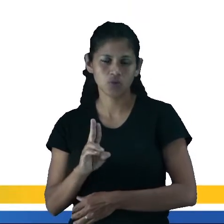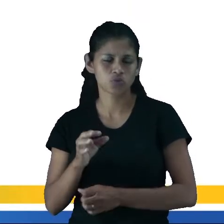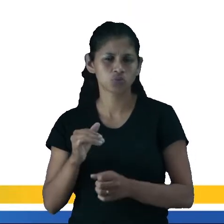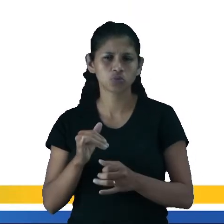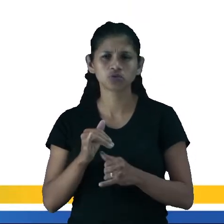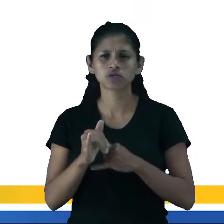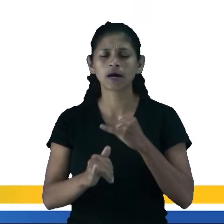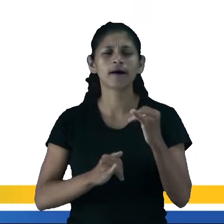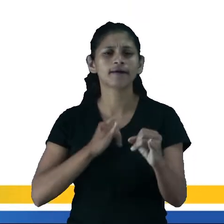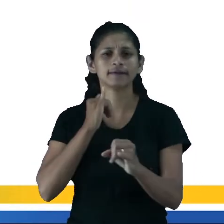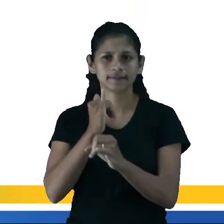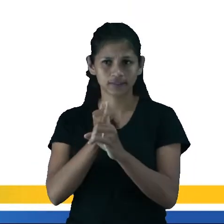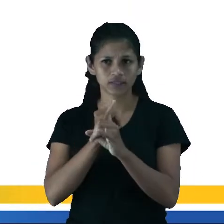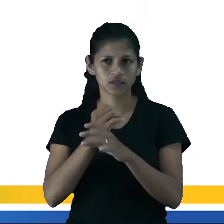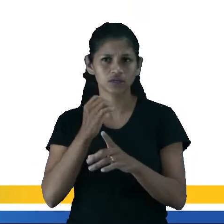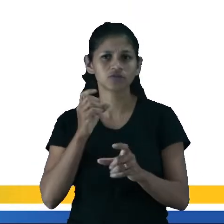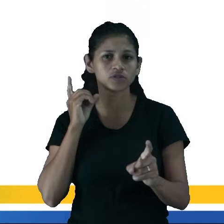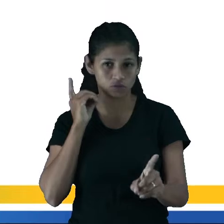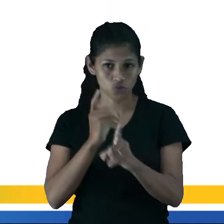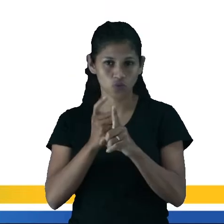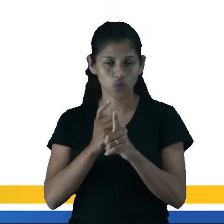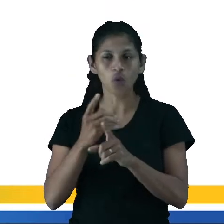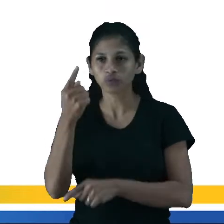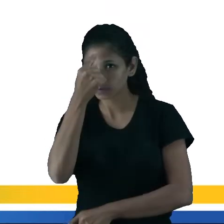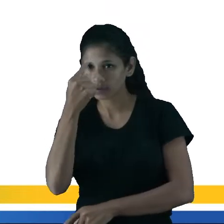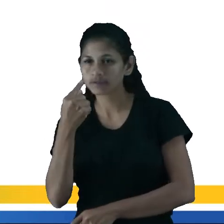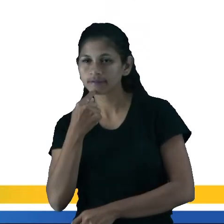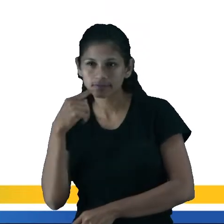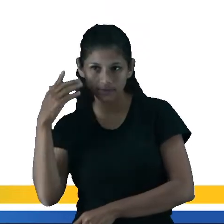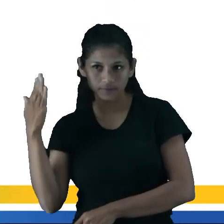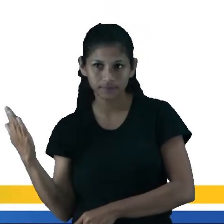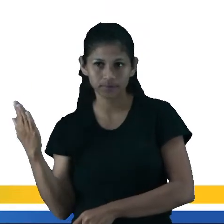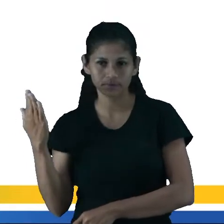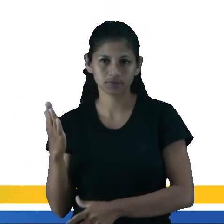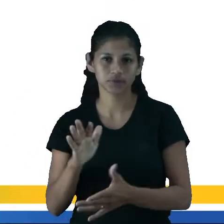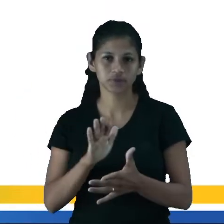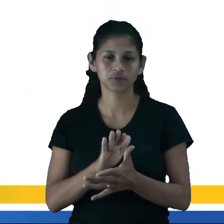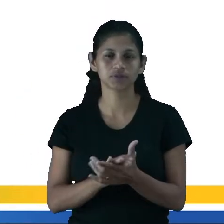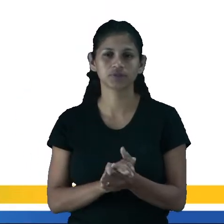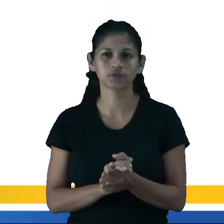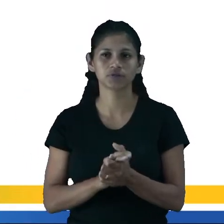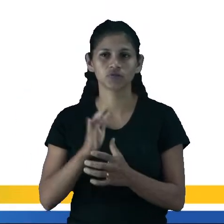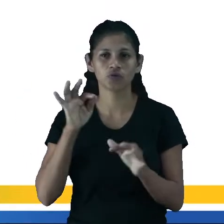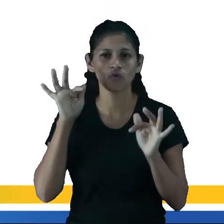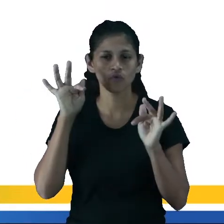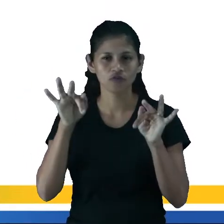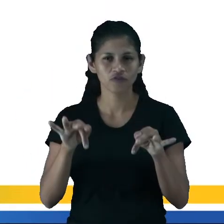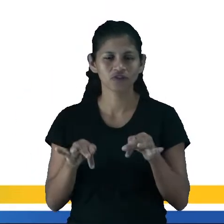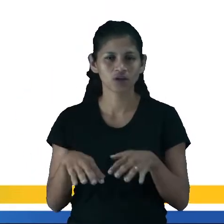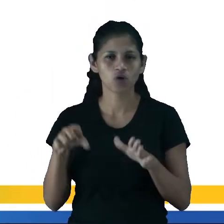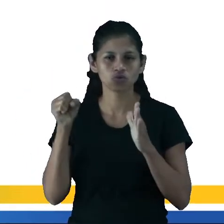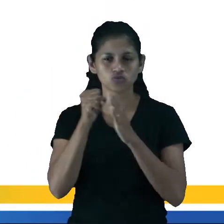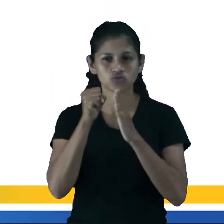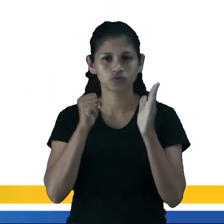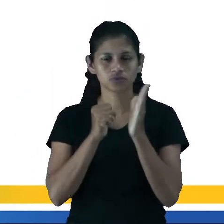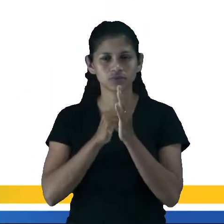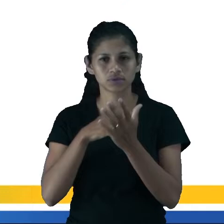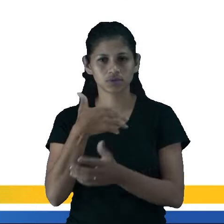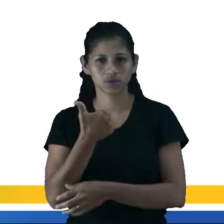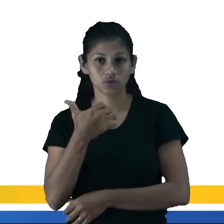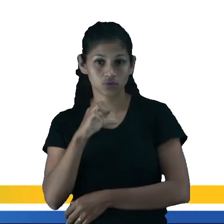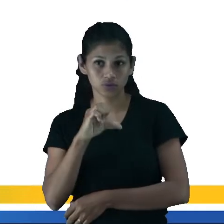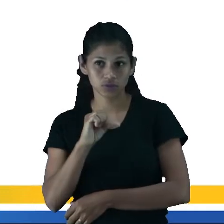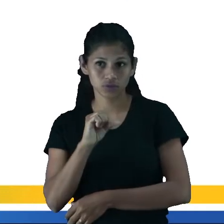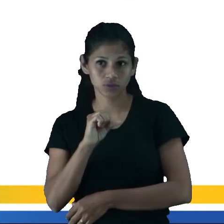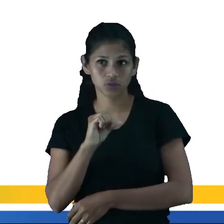detalhes, O lançamento do bonde elétrico no Rio de Janeiro no final do século XIX. E na outra imagem, a segunda imagem, a gente